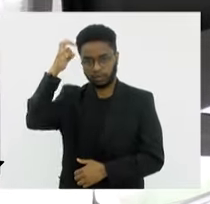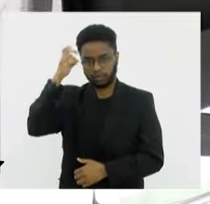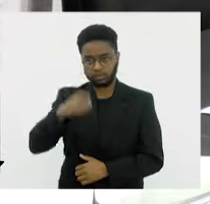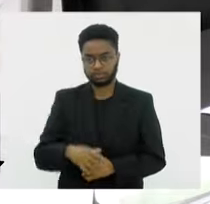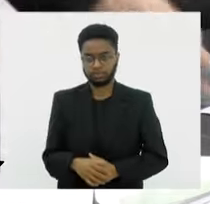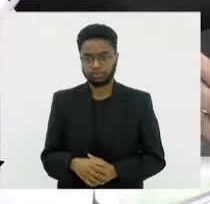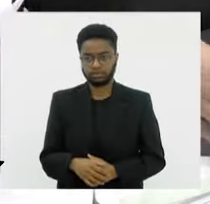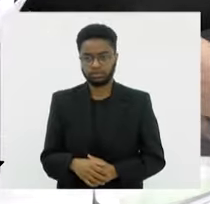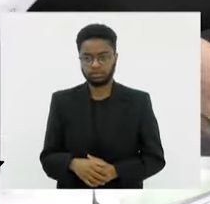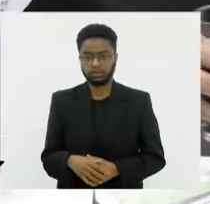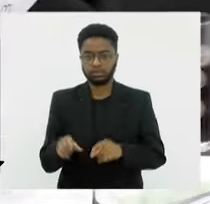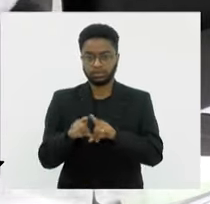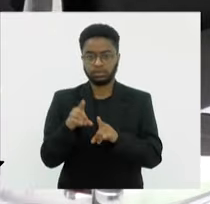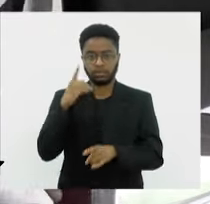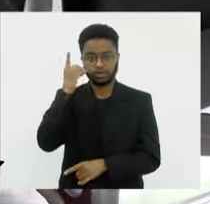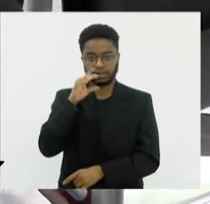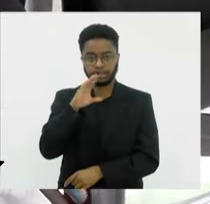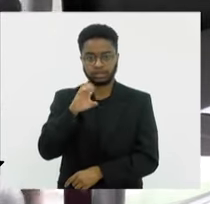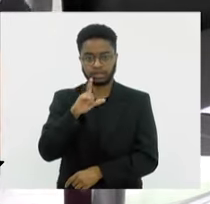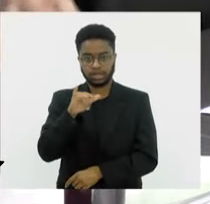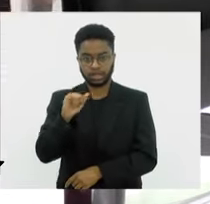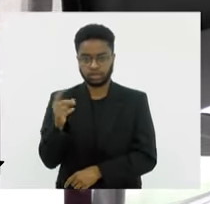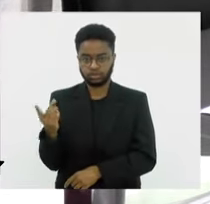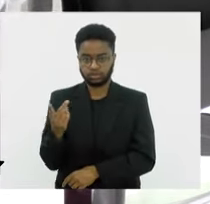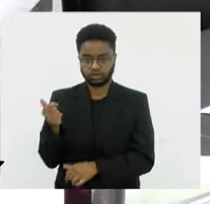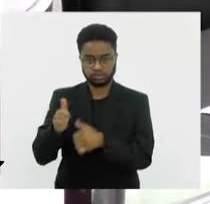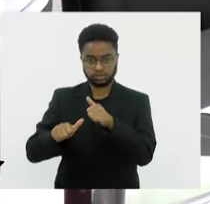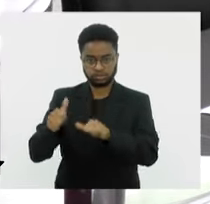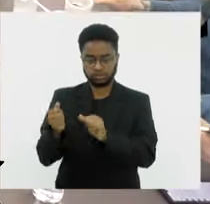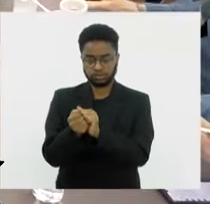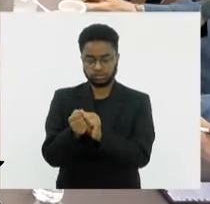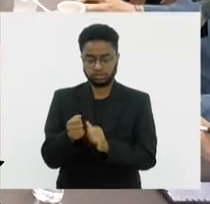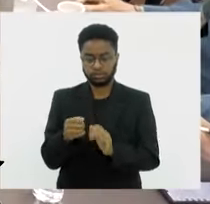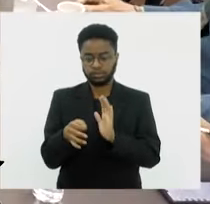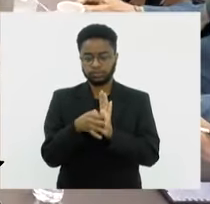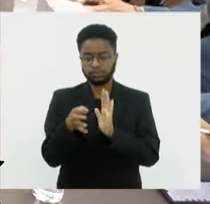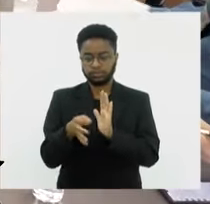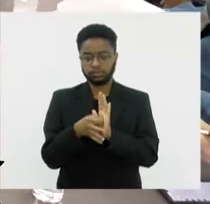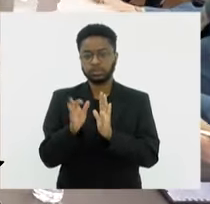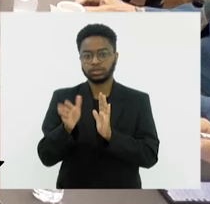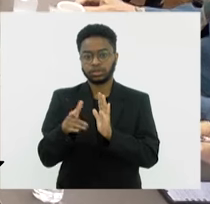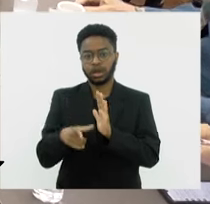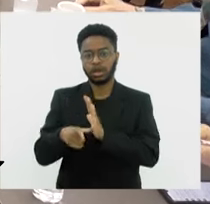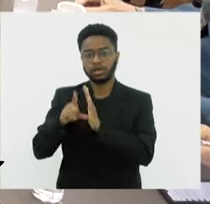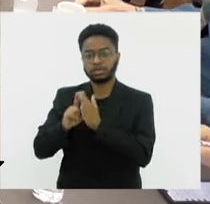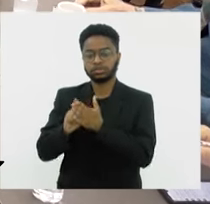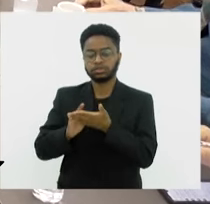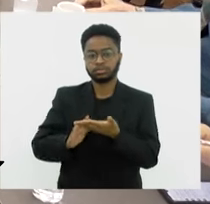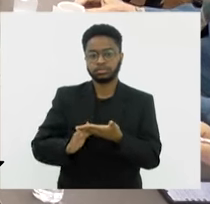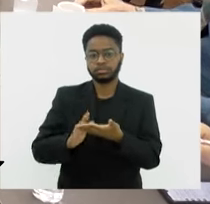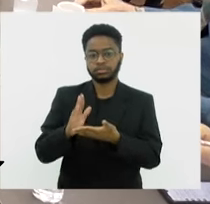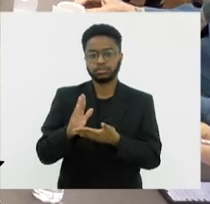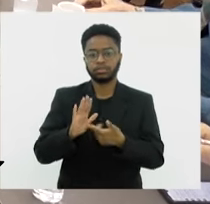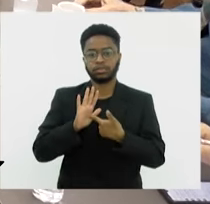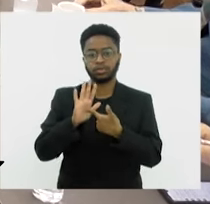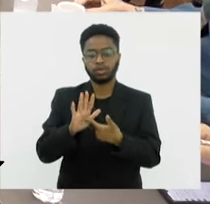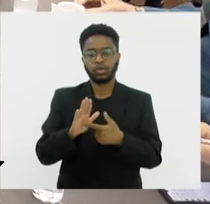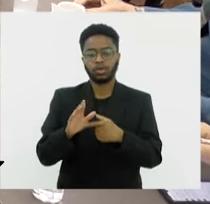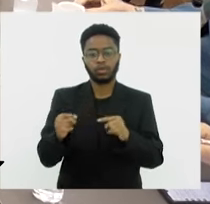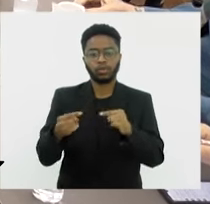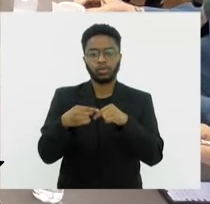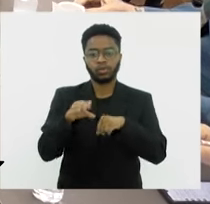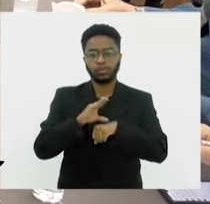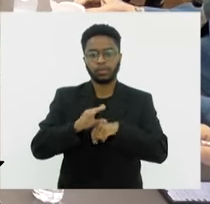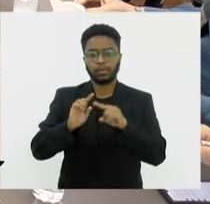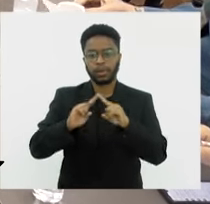deputada Célia, e da deputada Célia também, vista conjunta. O parecer que já tinha sido apresentado é pela constitucionalidade com emendas